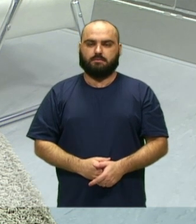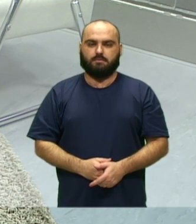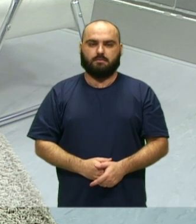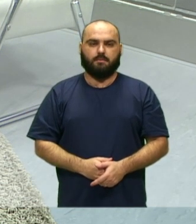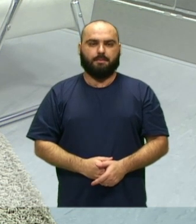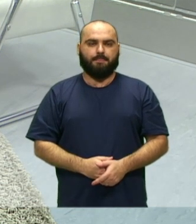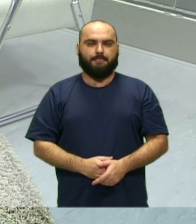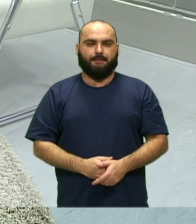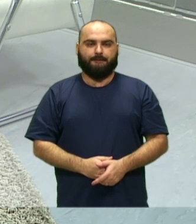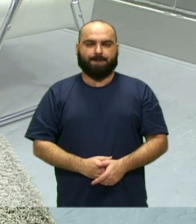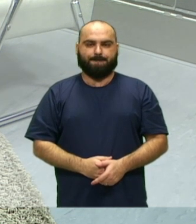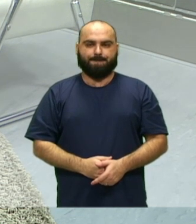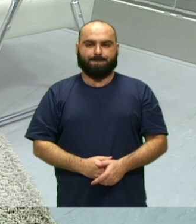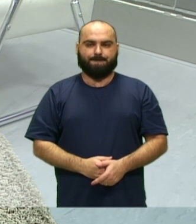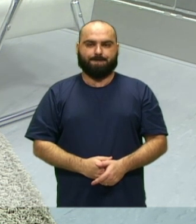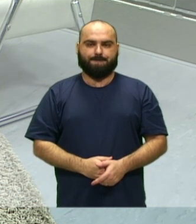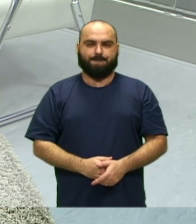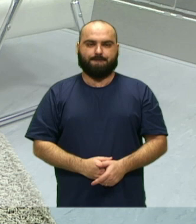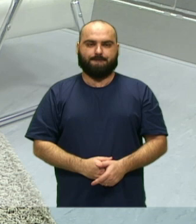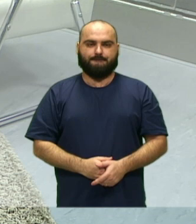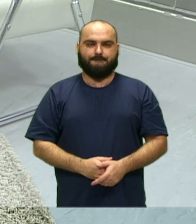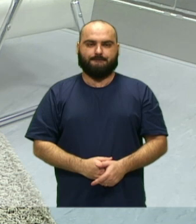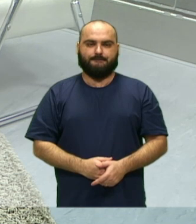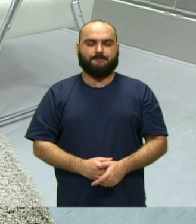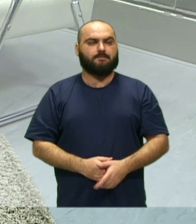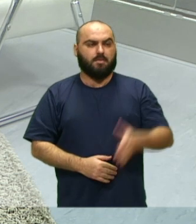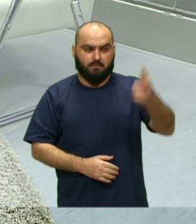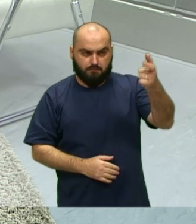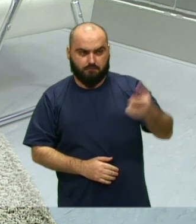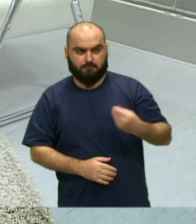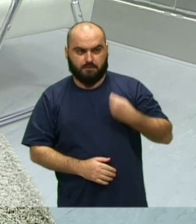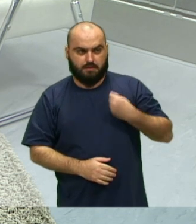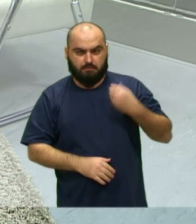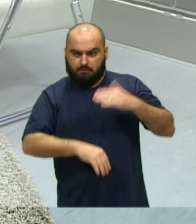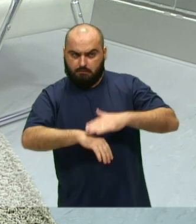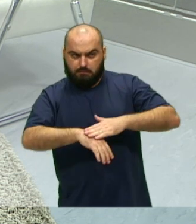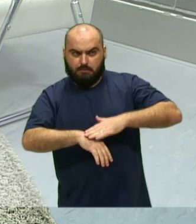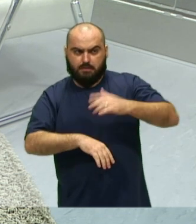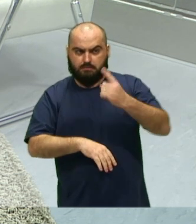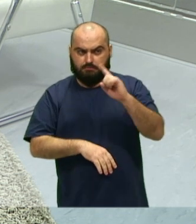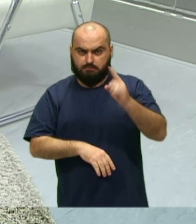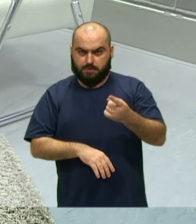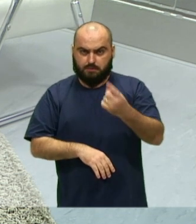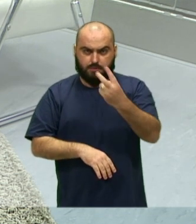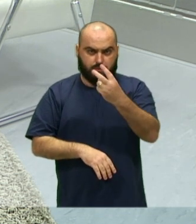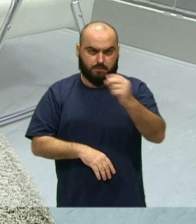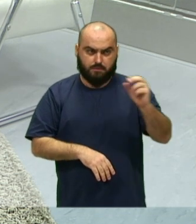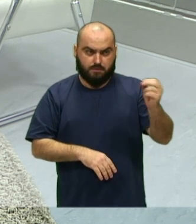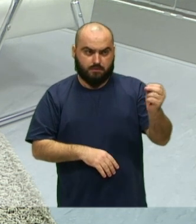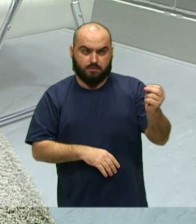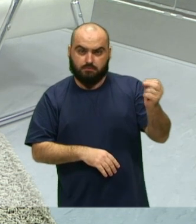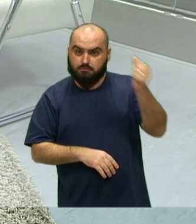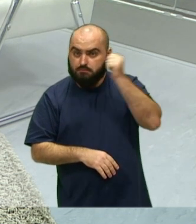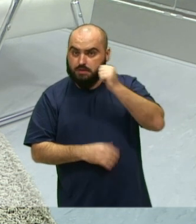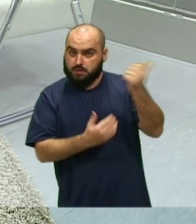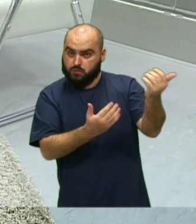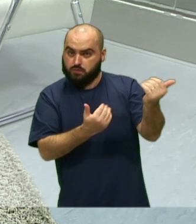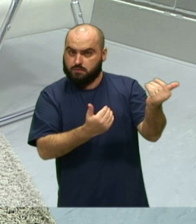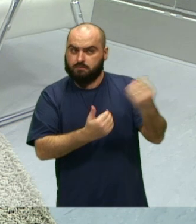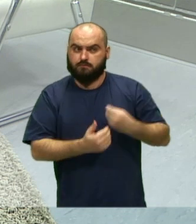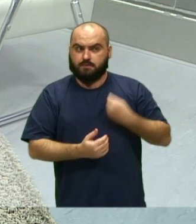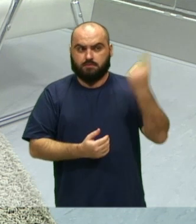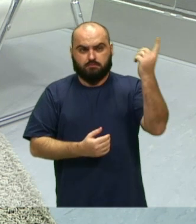200 jovens aqui para casa, como a senhora falou, conversou com elas, percebeu pela fala, né, interagiu, foi nesse encontro